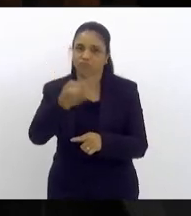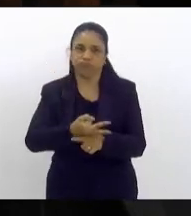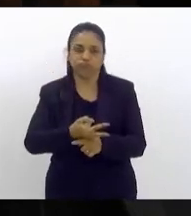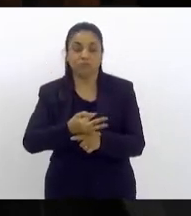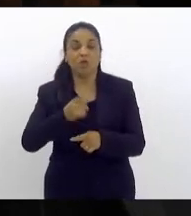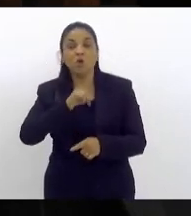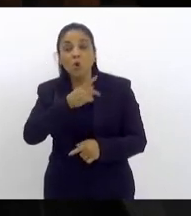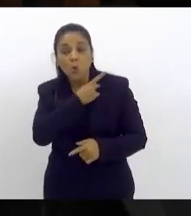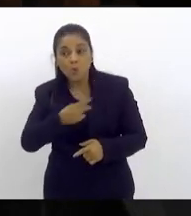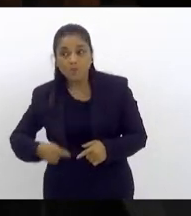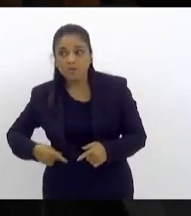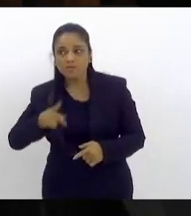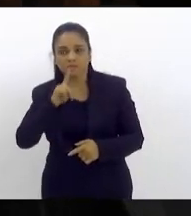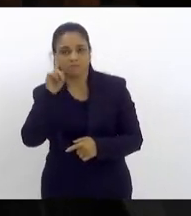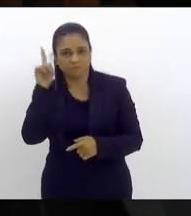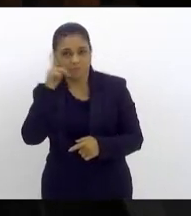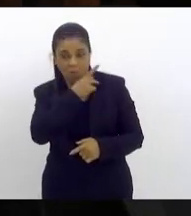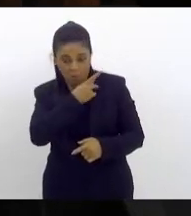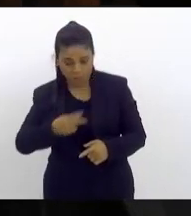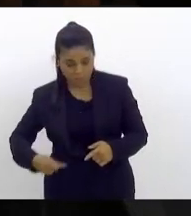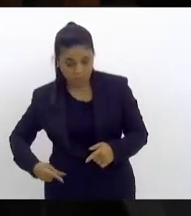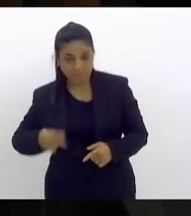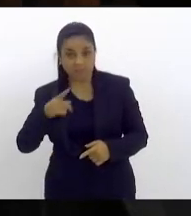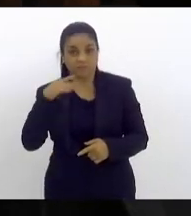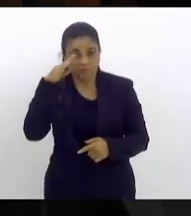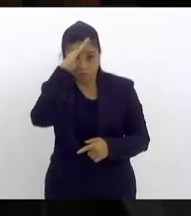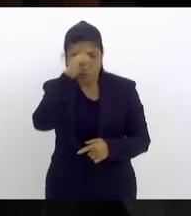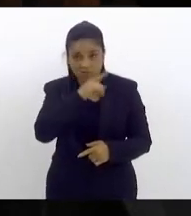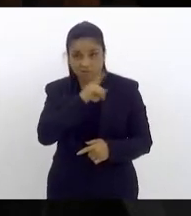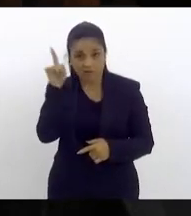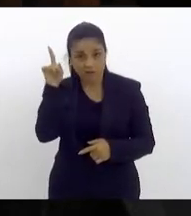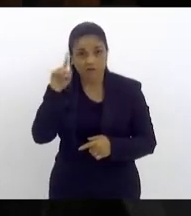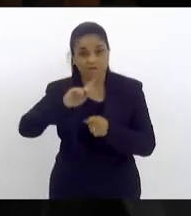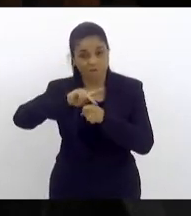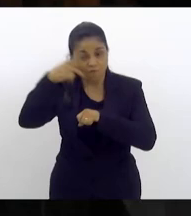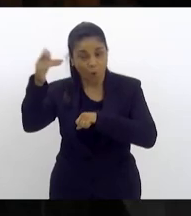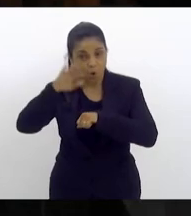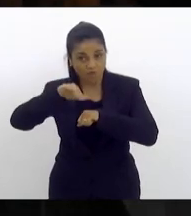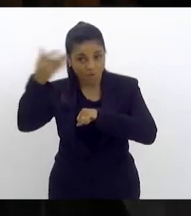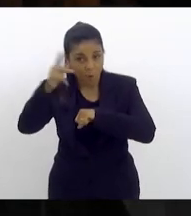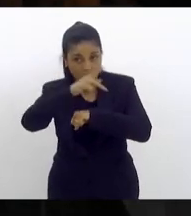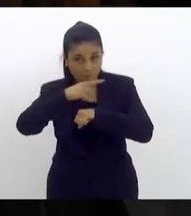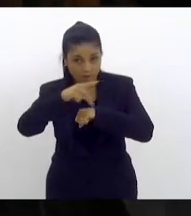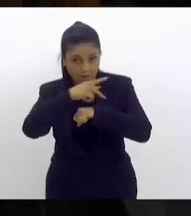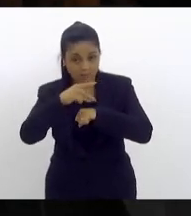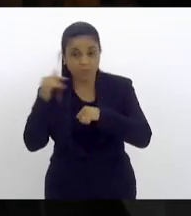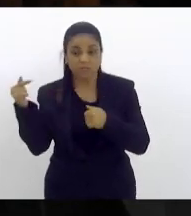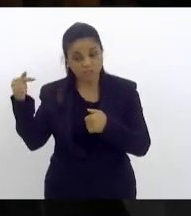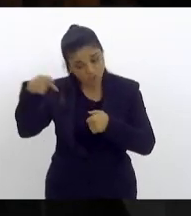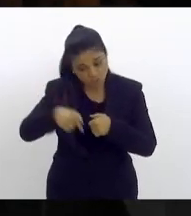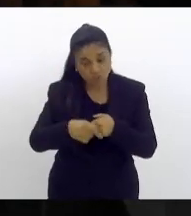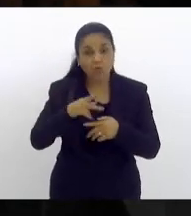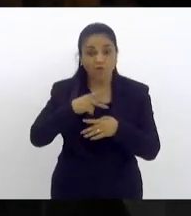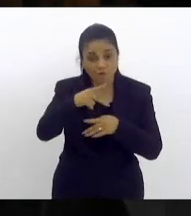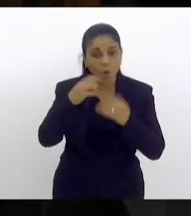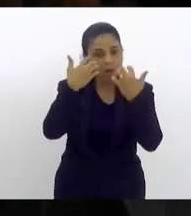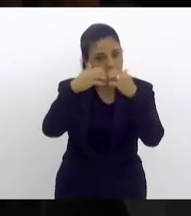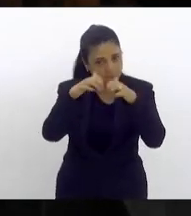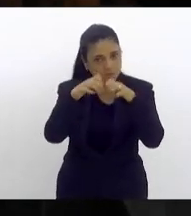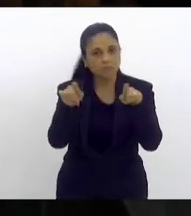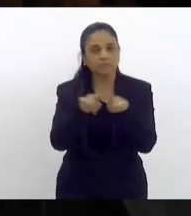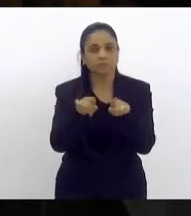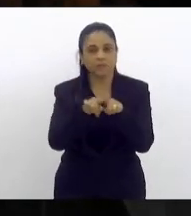numa viagem no exterior chegou e foi a Petrópolis E aí para concluir deputada tia Ju as cestas básicas foram